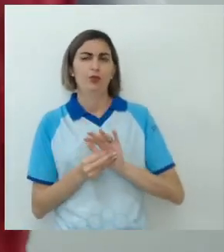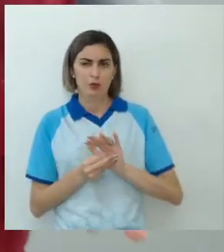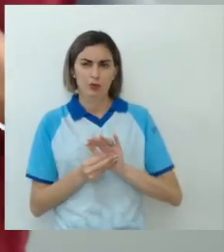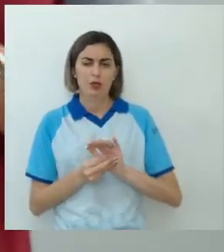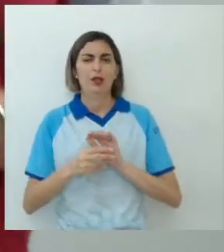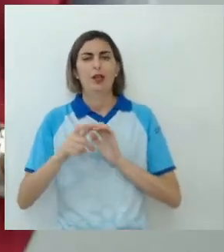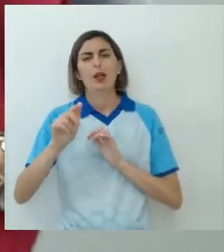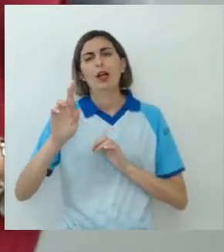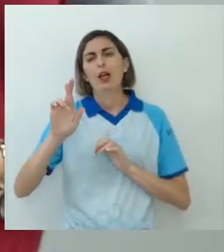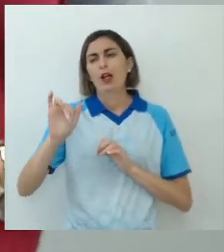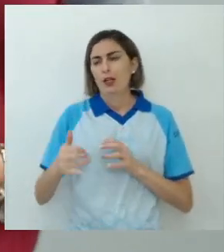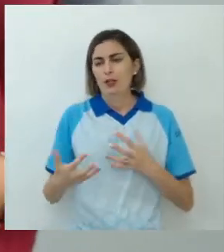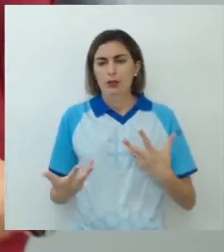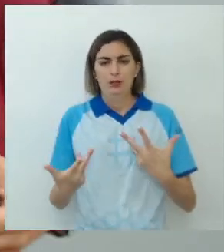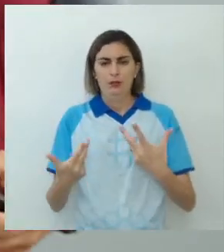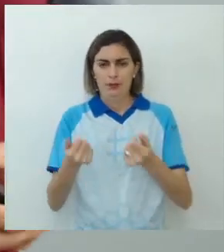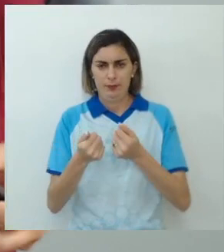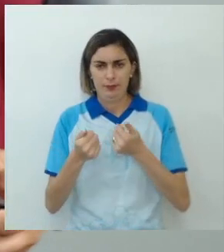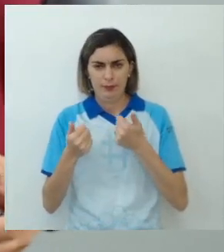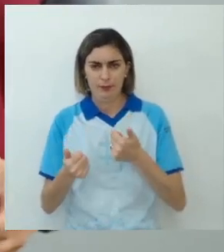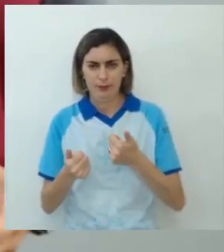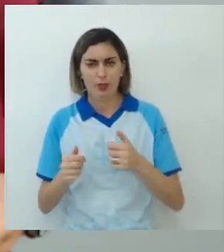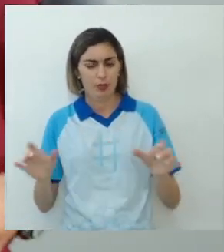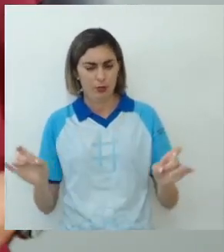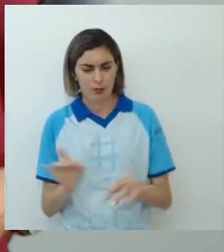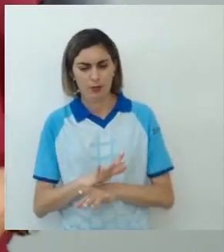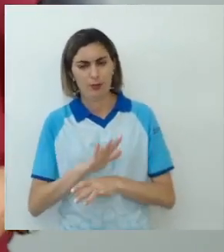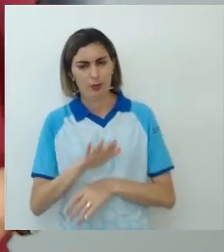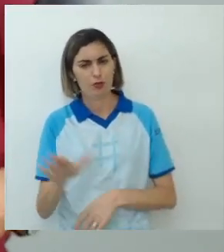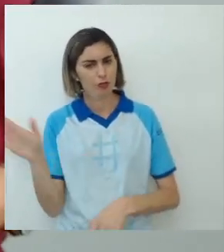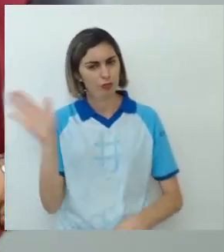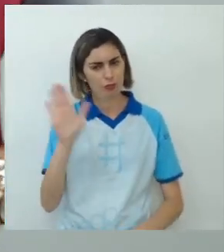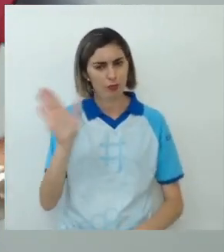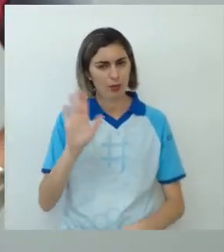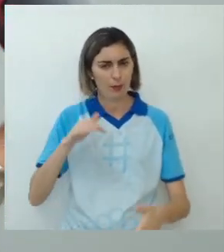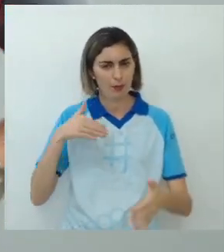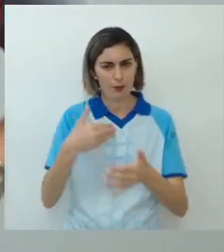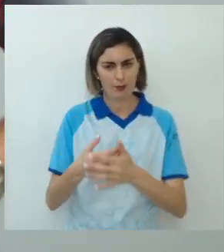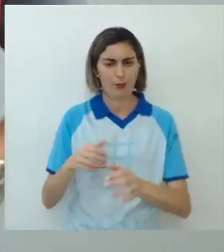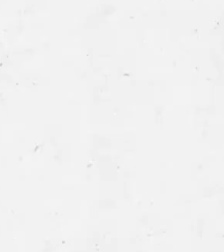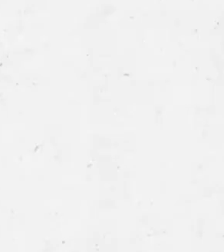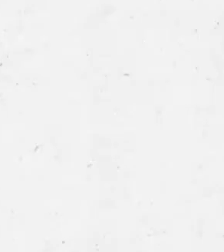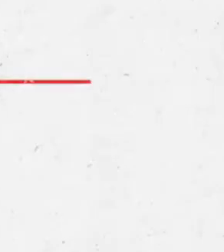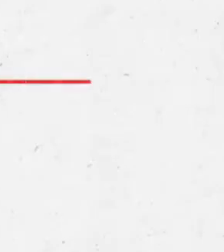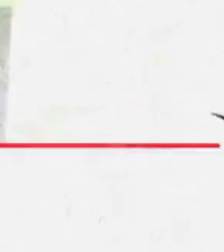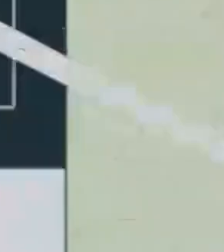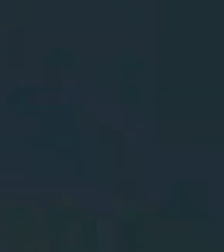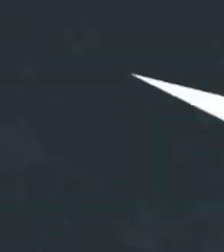grande habilidade. Tranquilo? Então a gente fica por aqui. Tchau, tchau. Até a próxima aula.